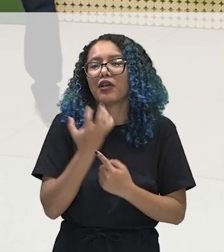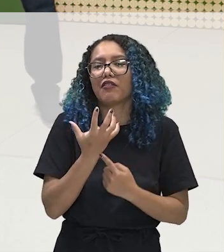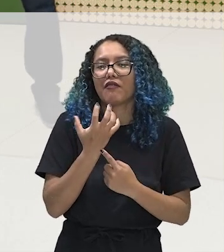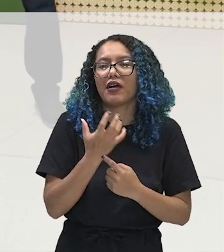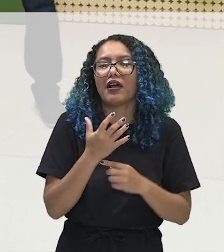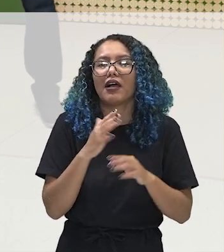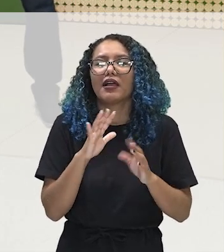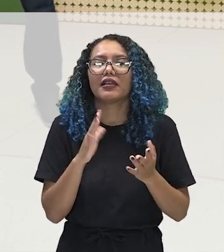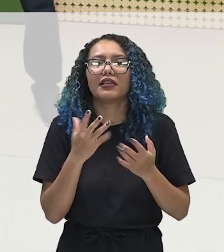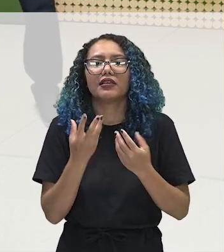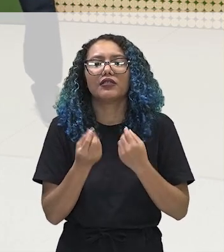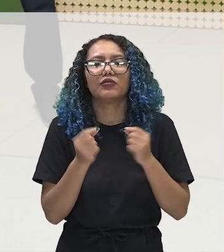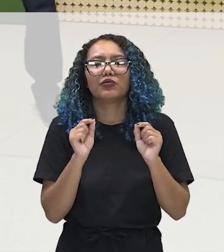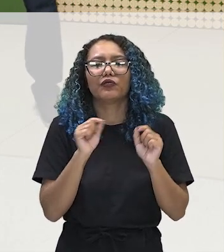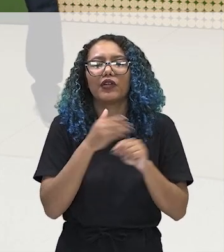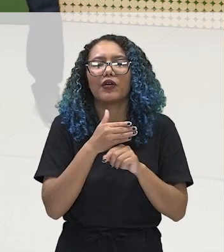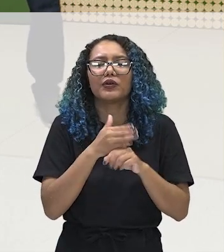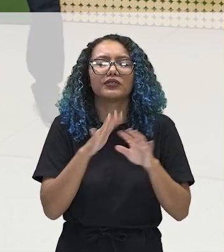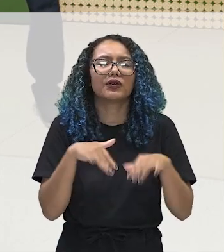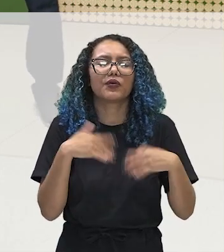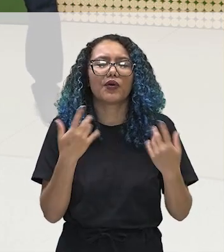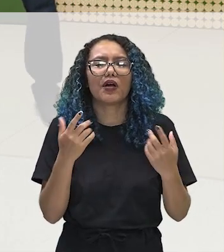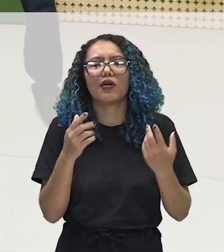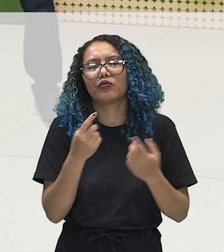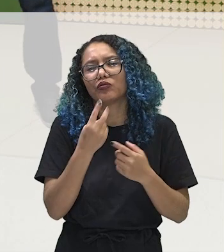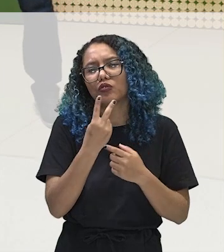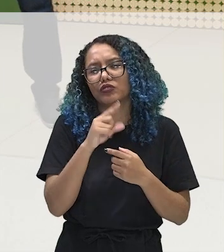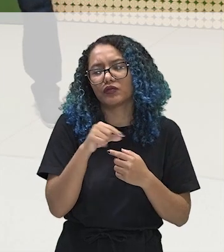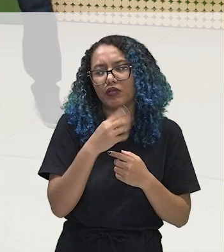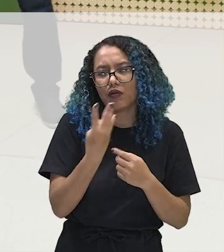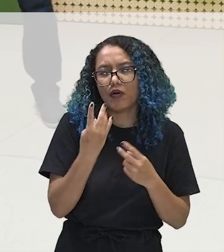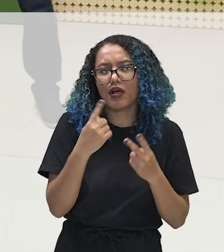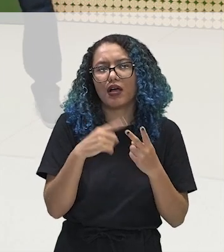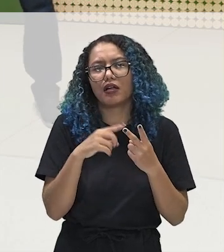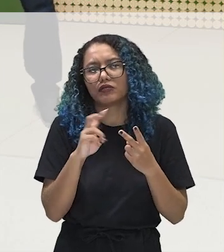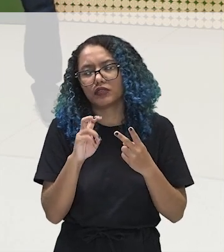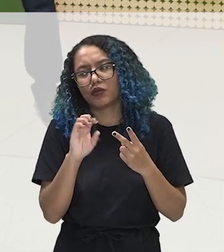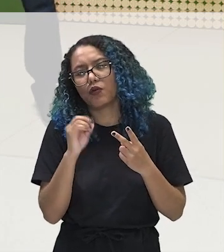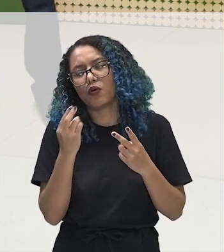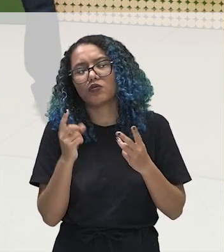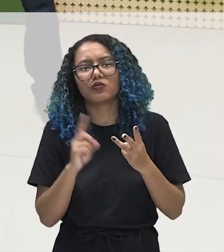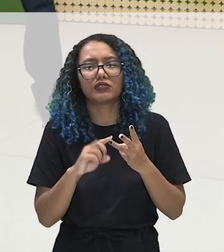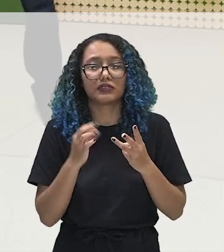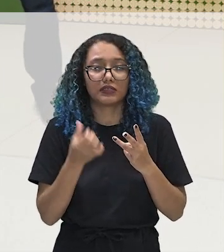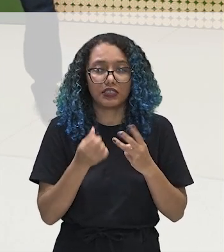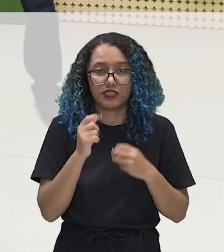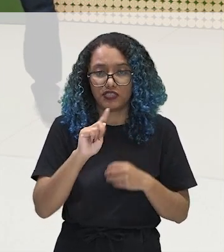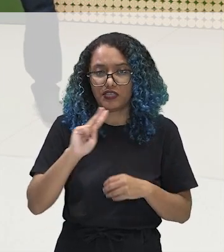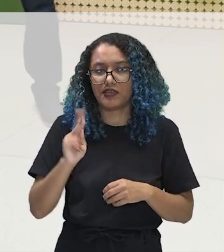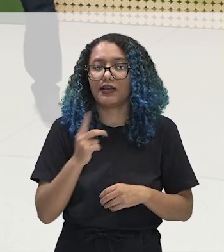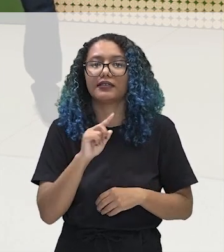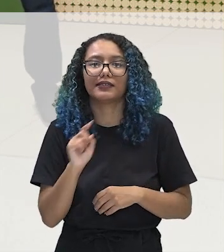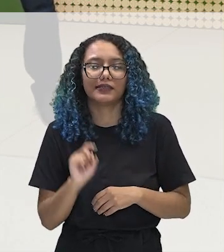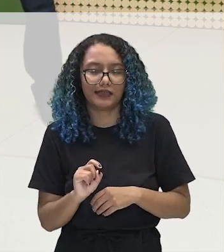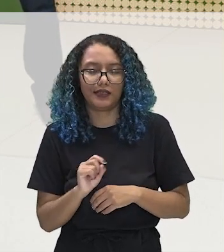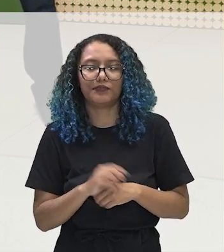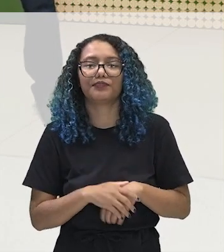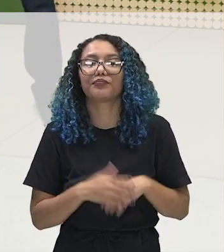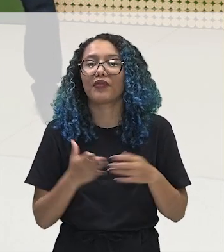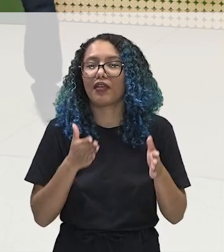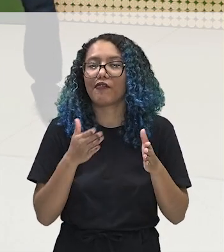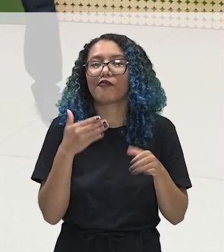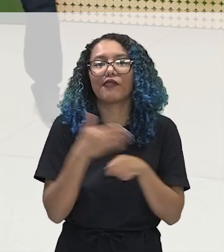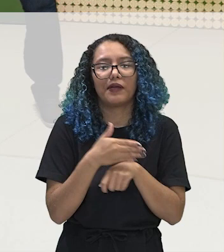funciona numa frequência aí próximo de 2,4, 5 ou 6 GHz. Aliás, é